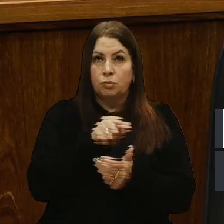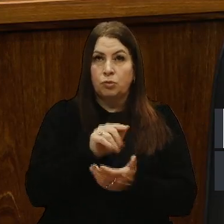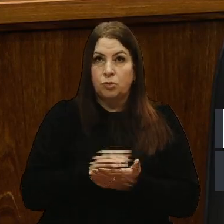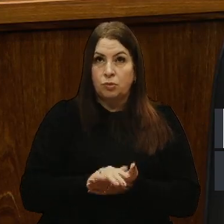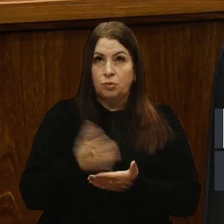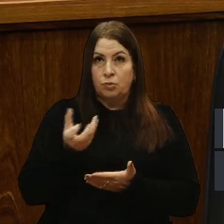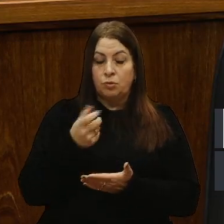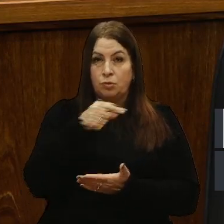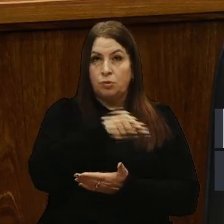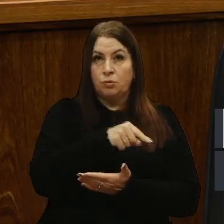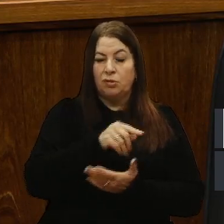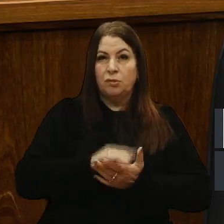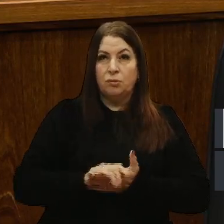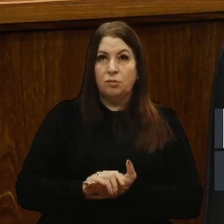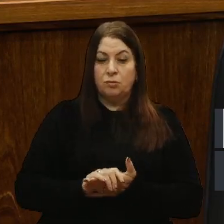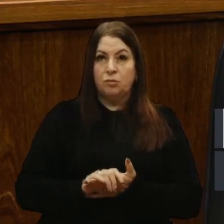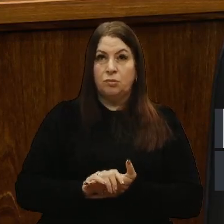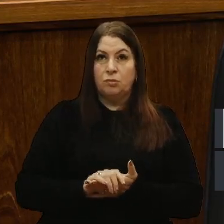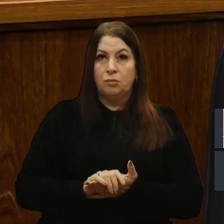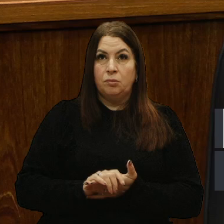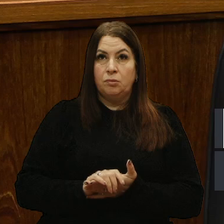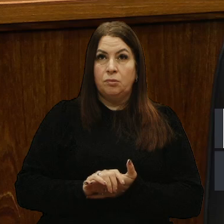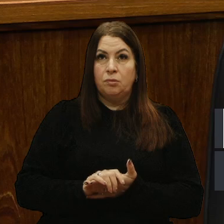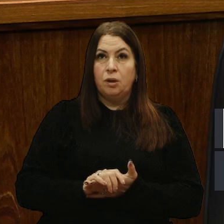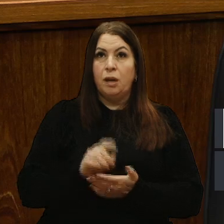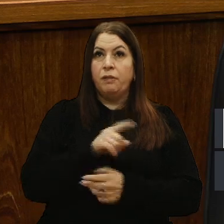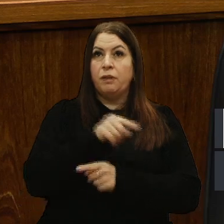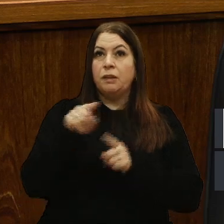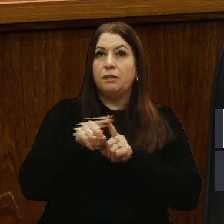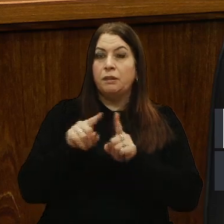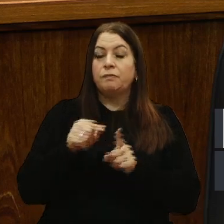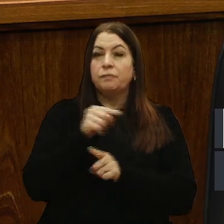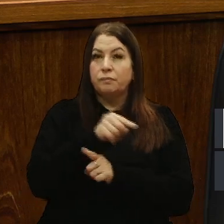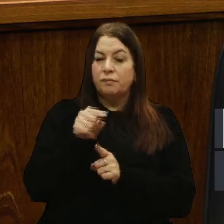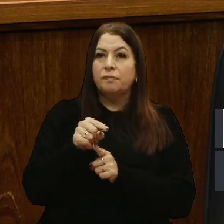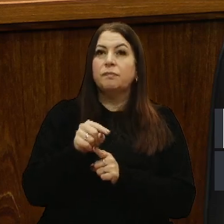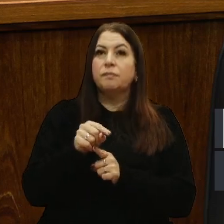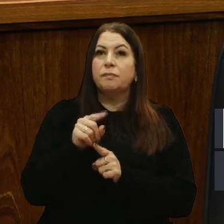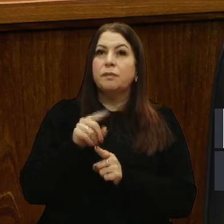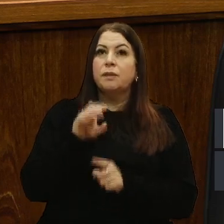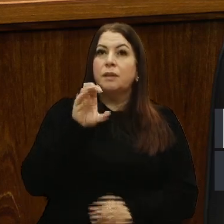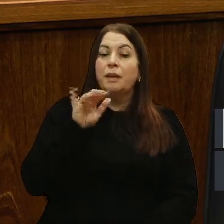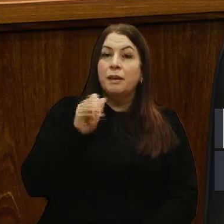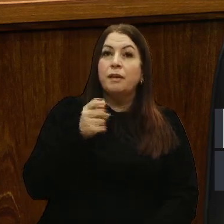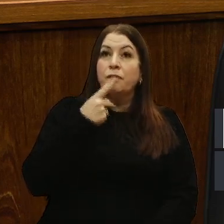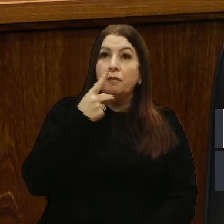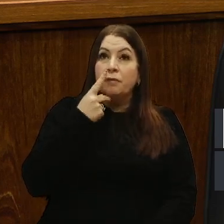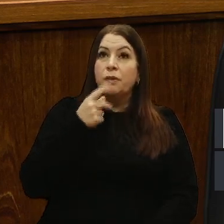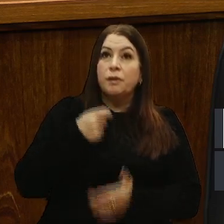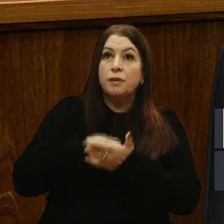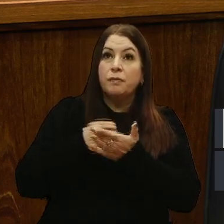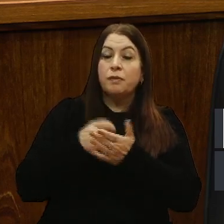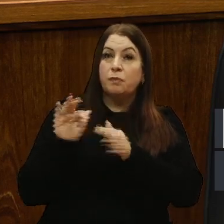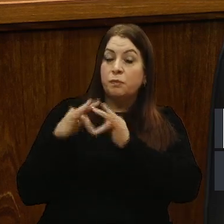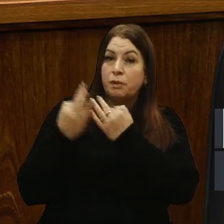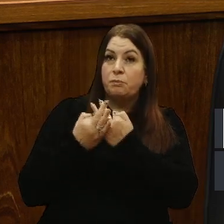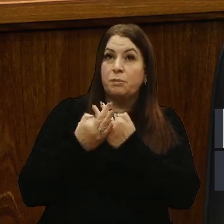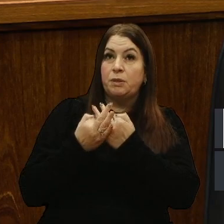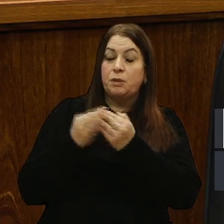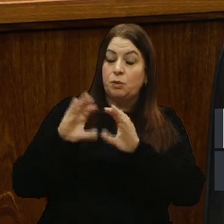aqui eu quero ler o caput do artigo 4º do ECA, que fala: é dever da família,